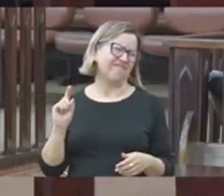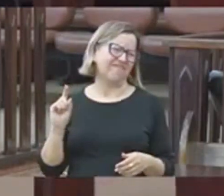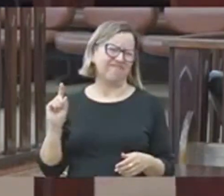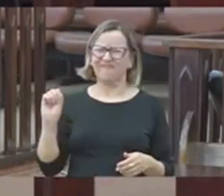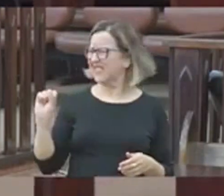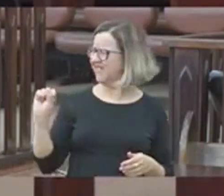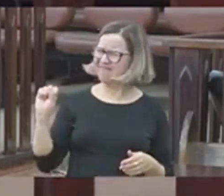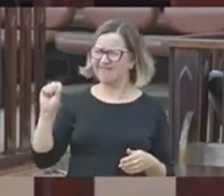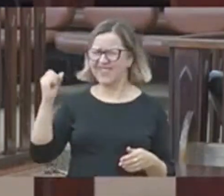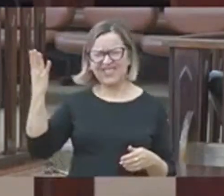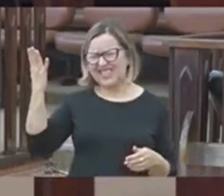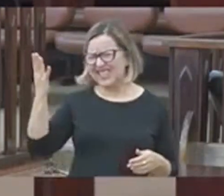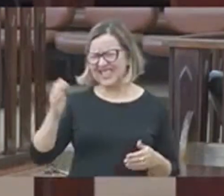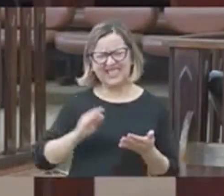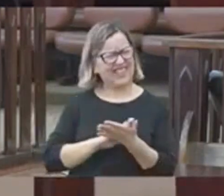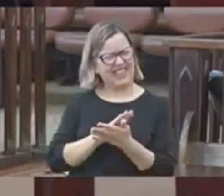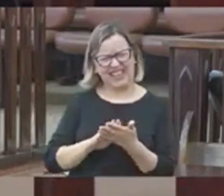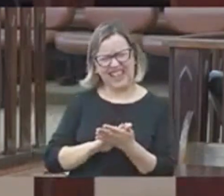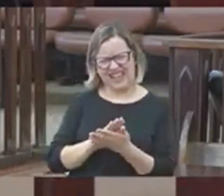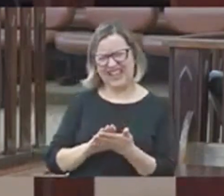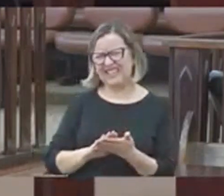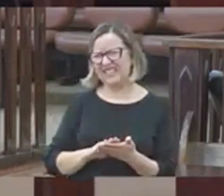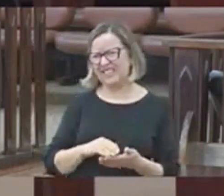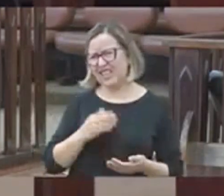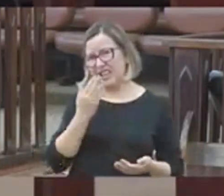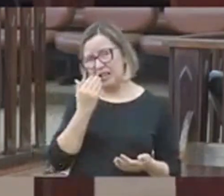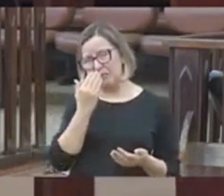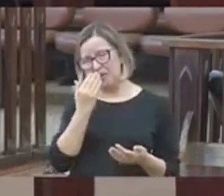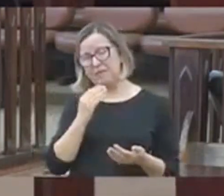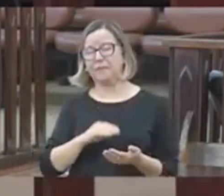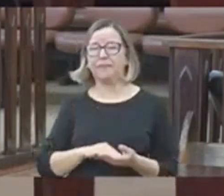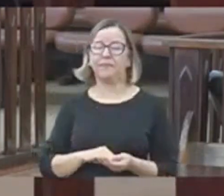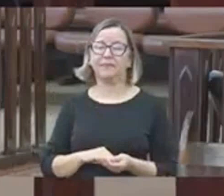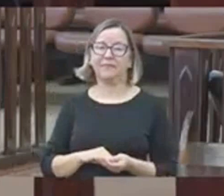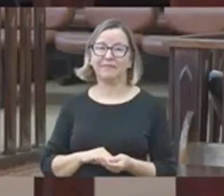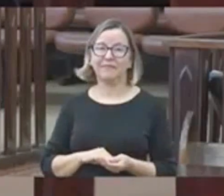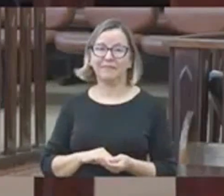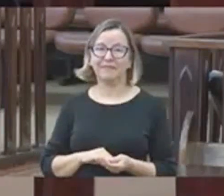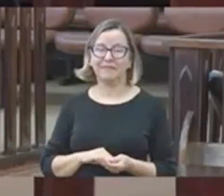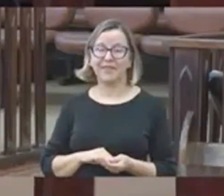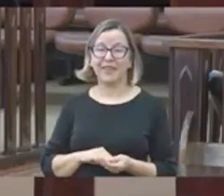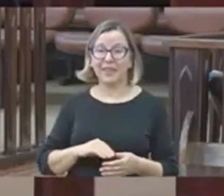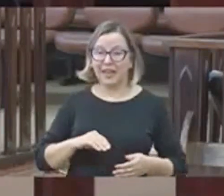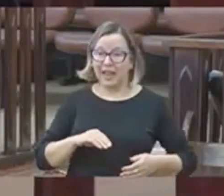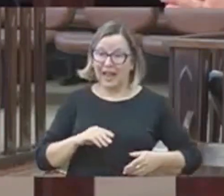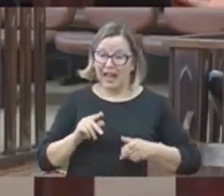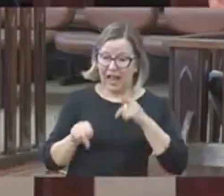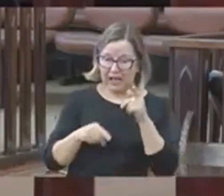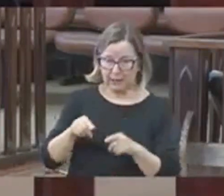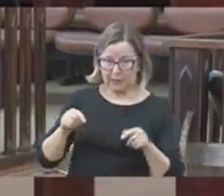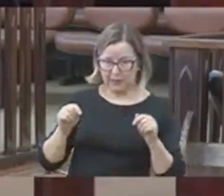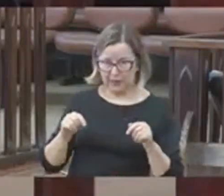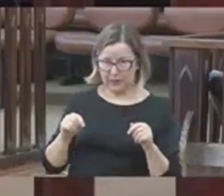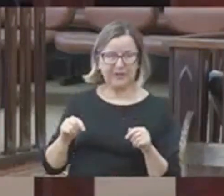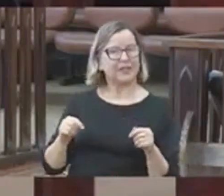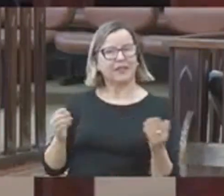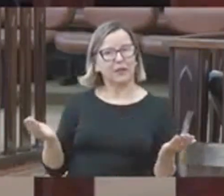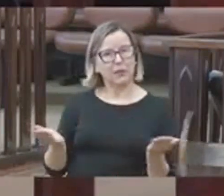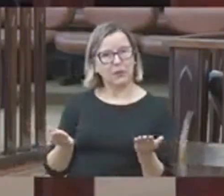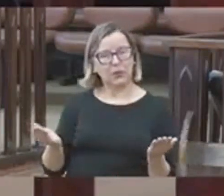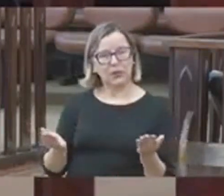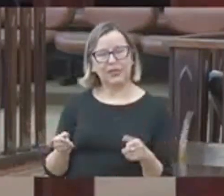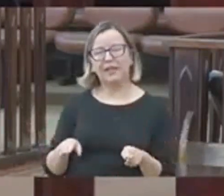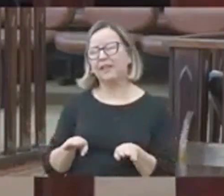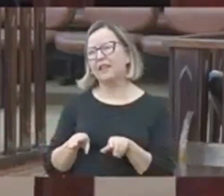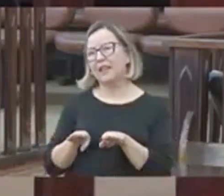enganou a gente. Nós vamos comer disso aí. É o mesmo raciocínio que o ser humano hoje continua tendo. Ou